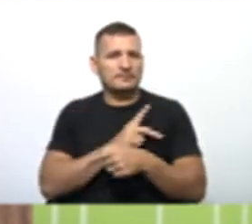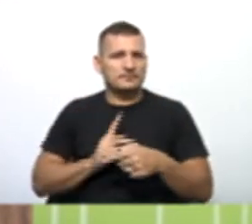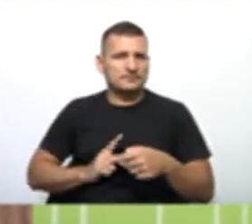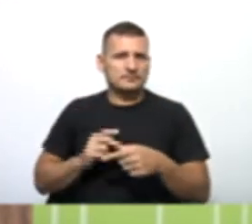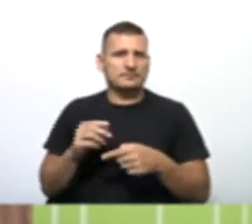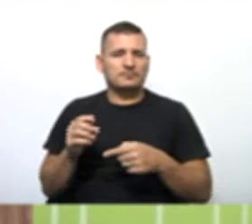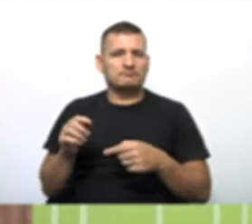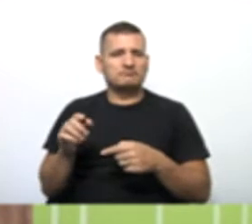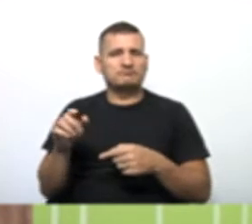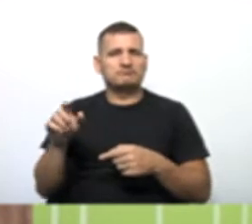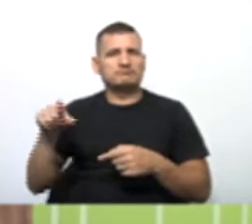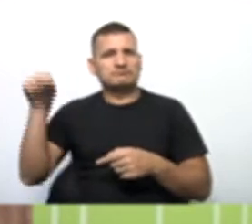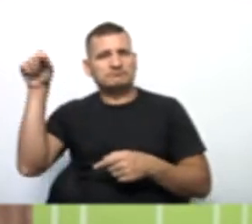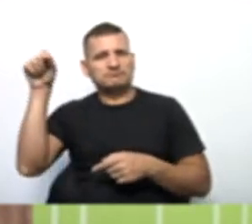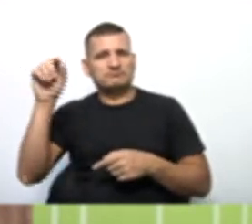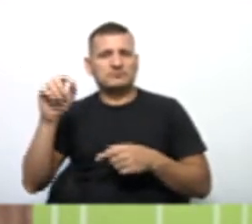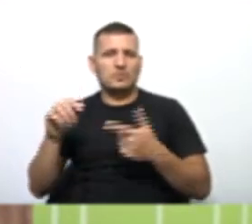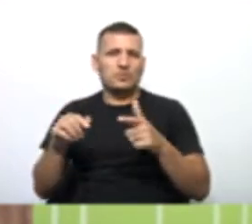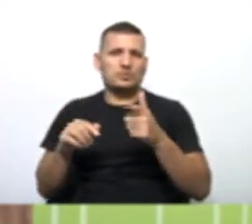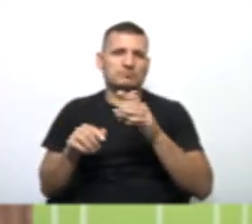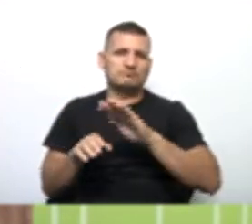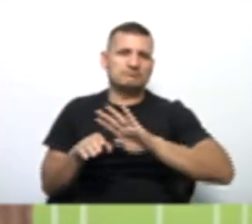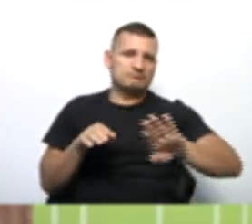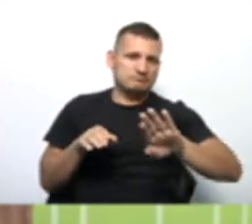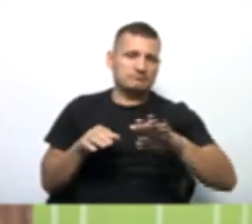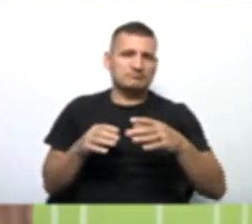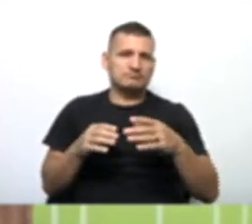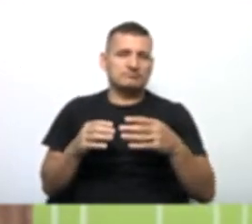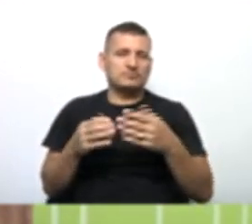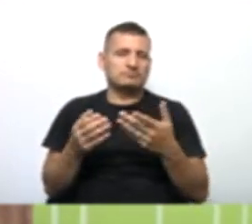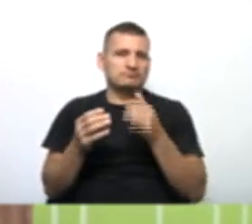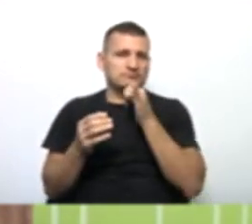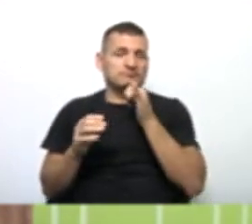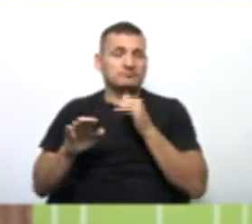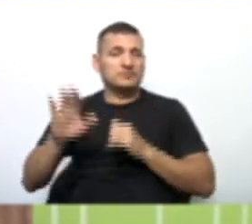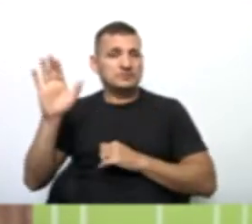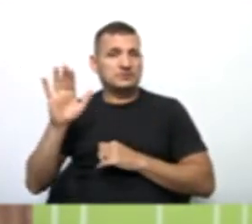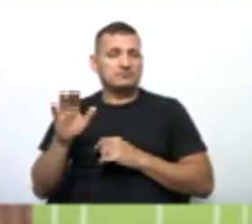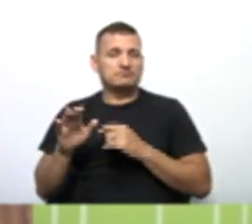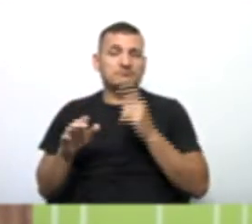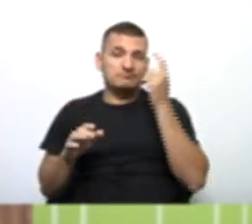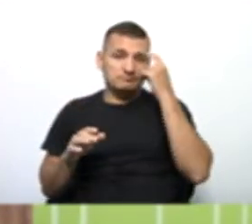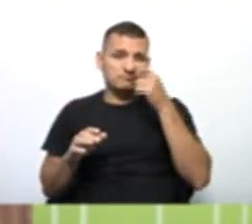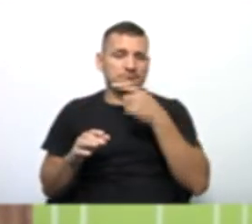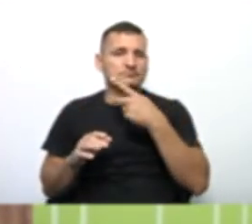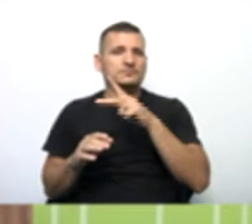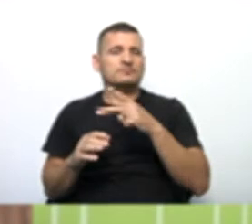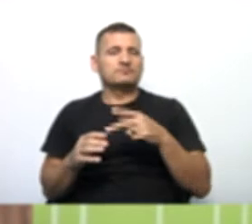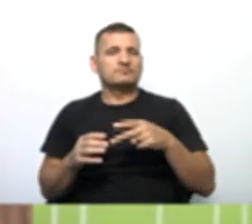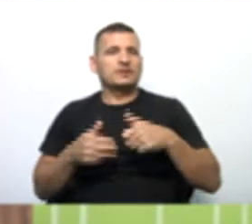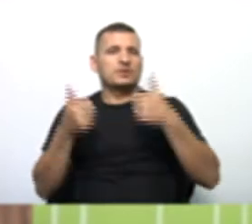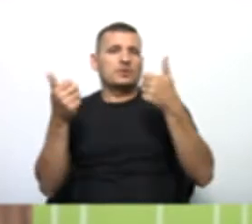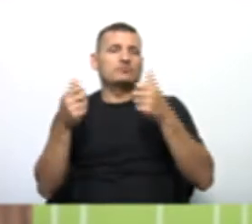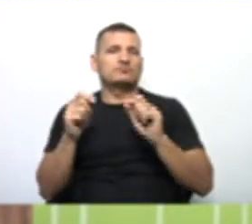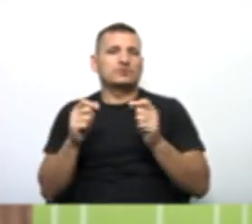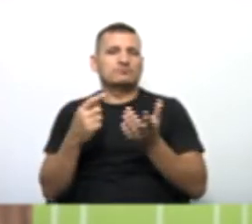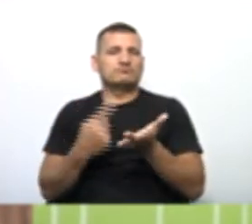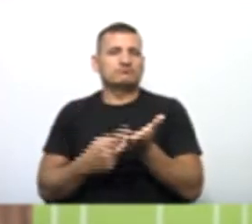outro. Então, nisso, os candidatos vão, por exemplo, melhorar sua campanha de marketing, por aí vai. Então,